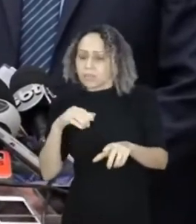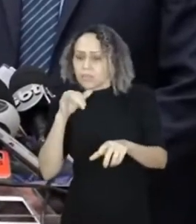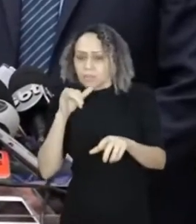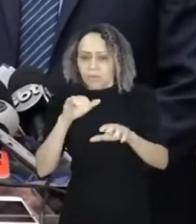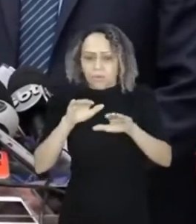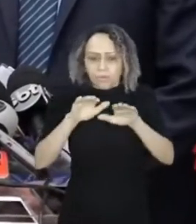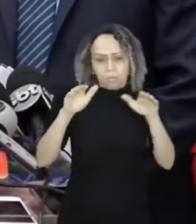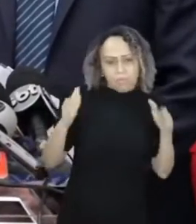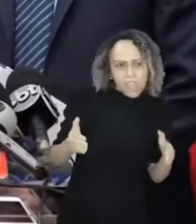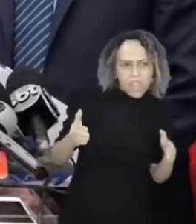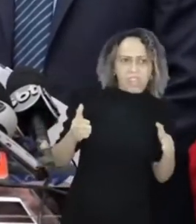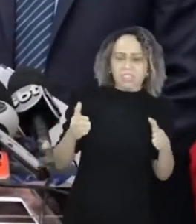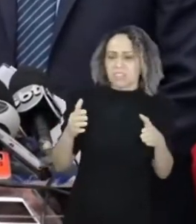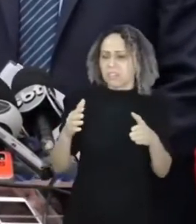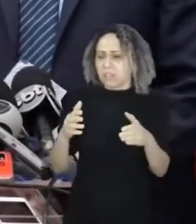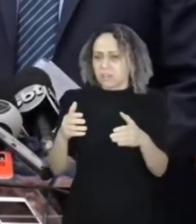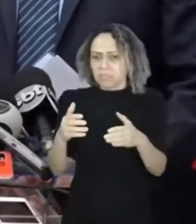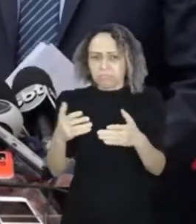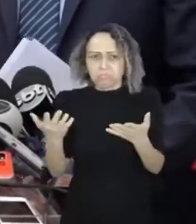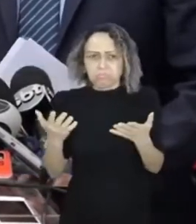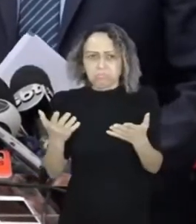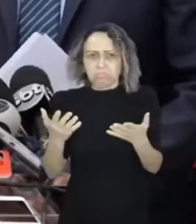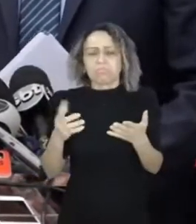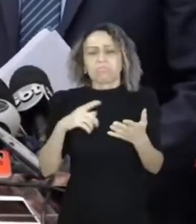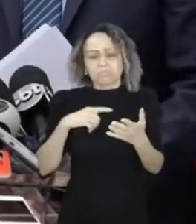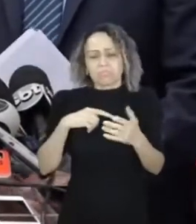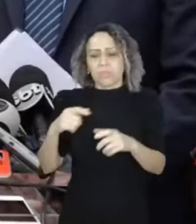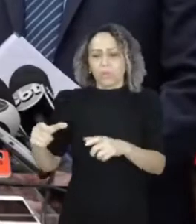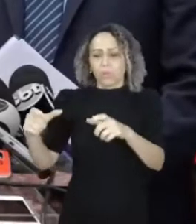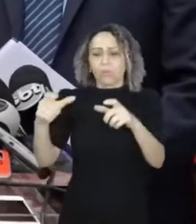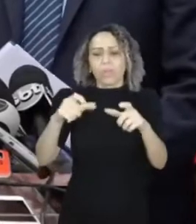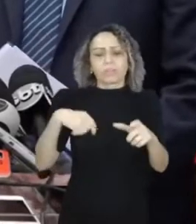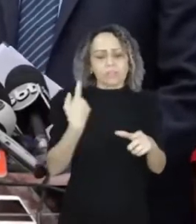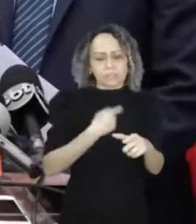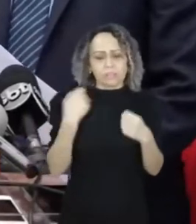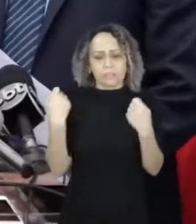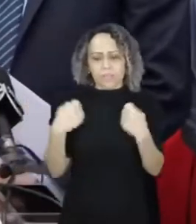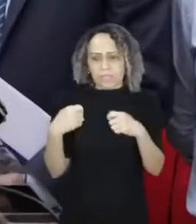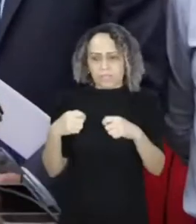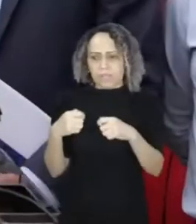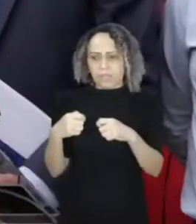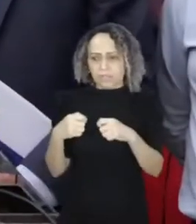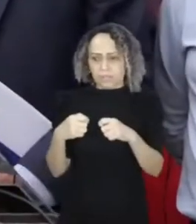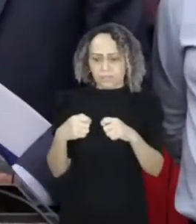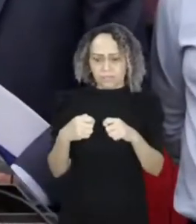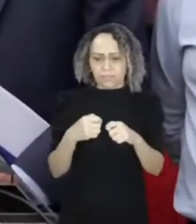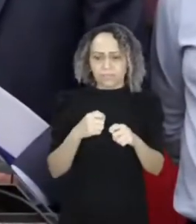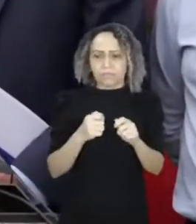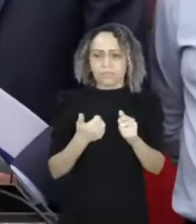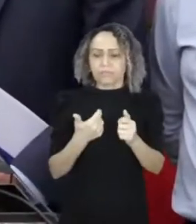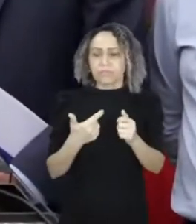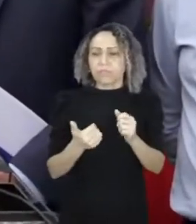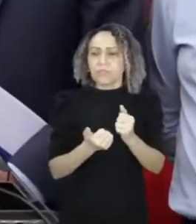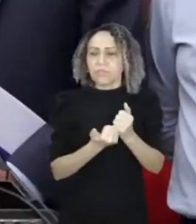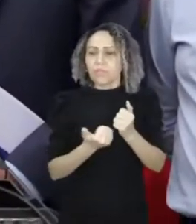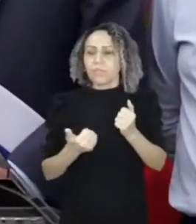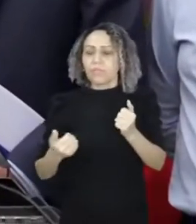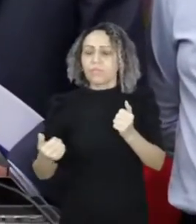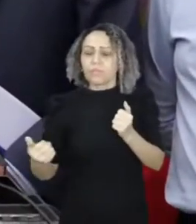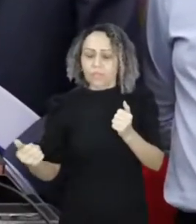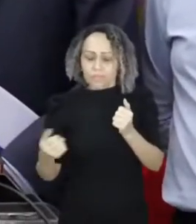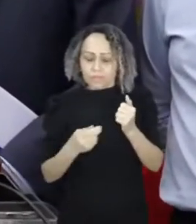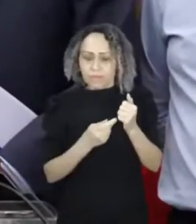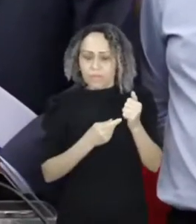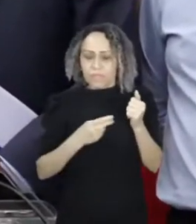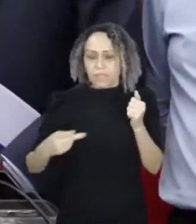nós precisarmos, acho que vamos precisar, porque embora tenha a equipe, que o vice-presidente Alckmin já falou, de 50 pessoas,